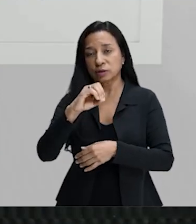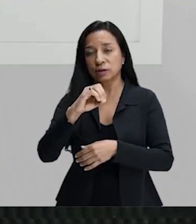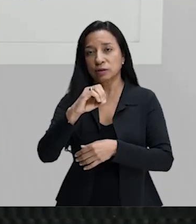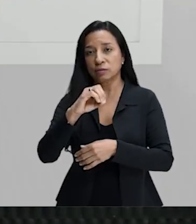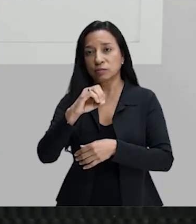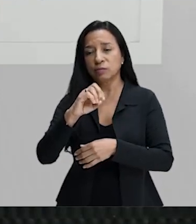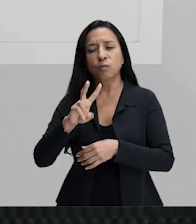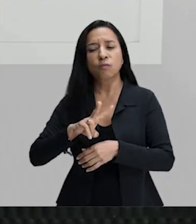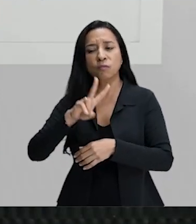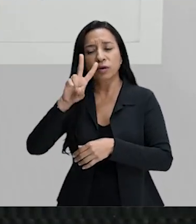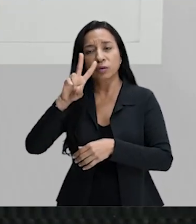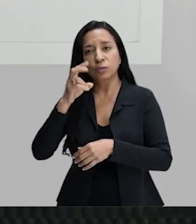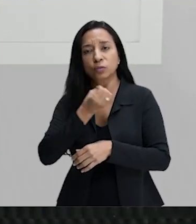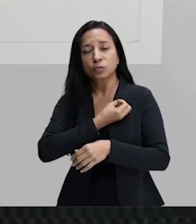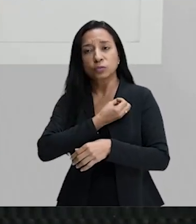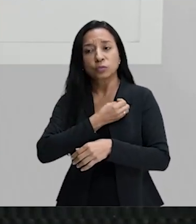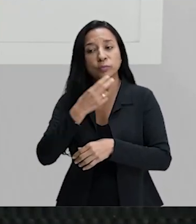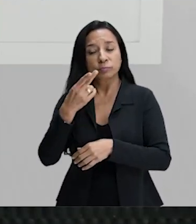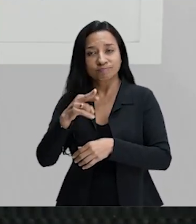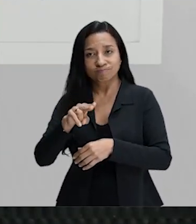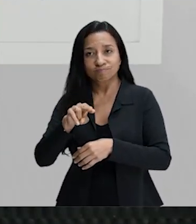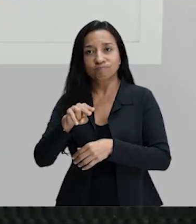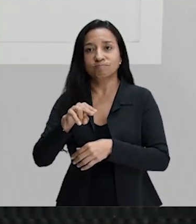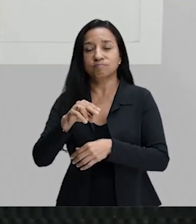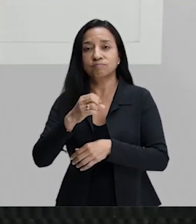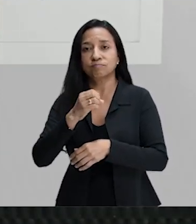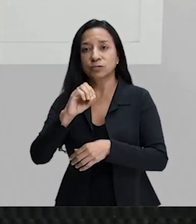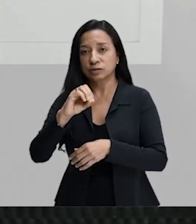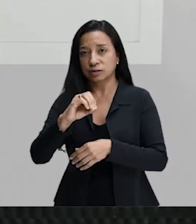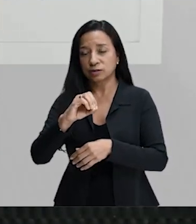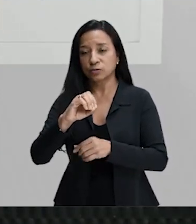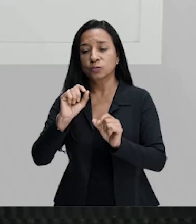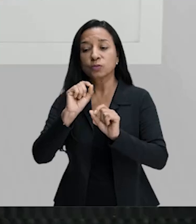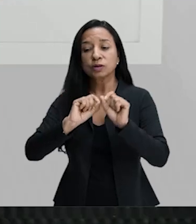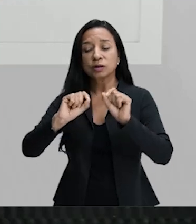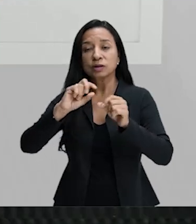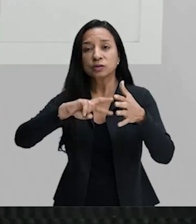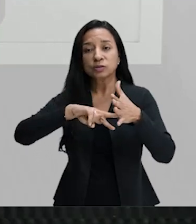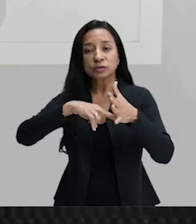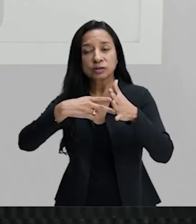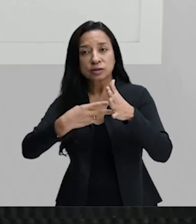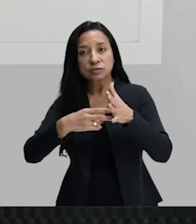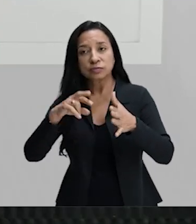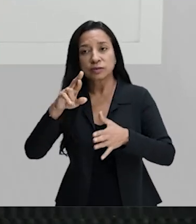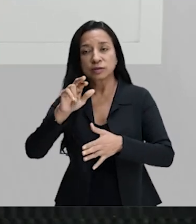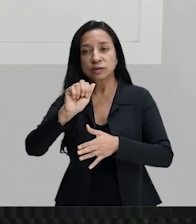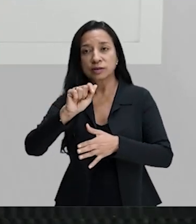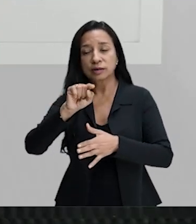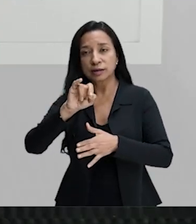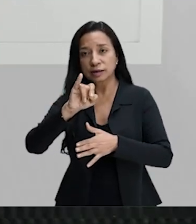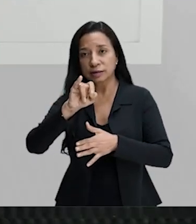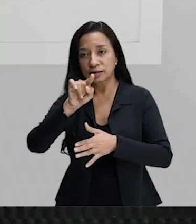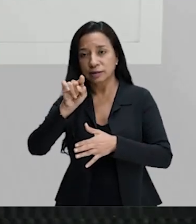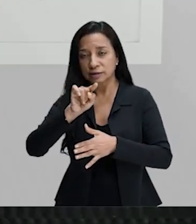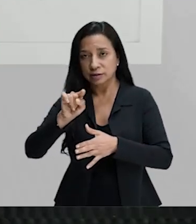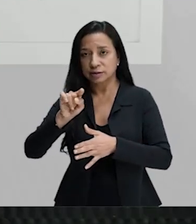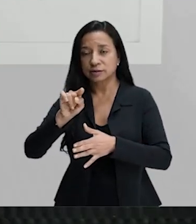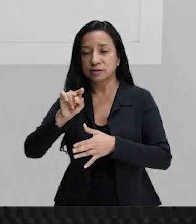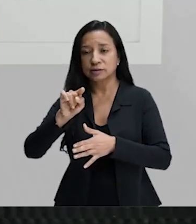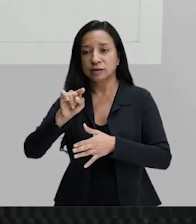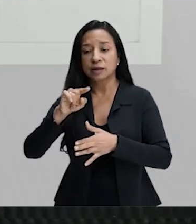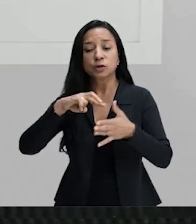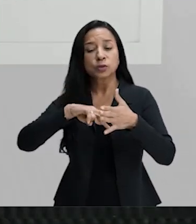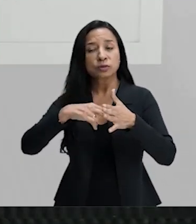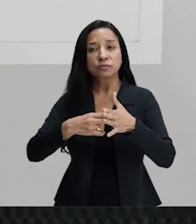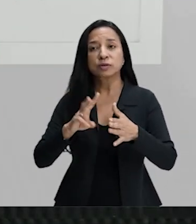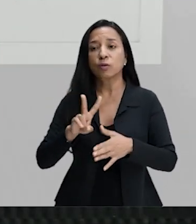se o valor numérico fosse zero, tá? Então, isso aqui é a raiz ou zero de uma equação. É o valor de x, tá? Quando você resolve